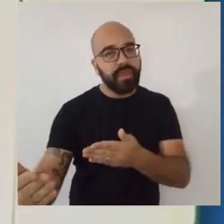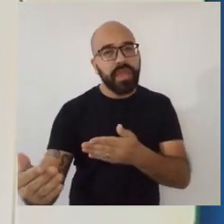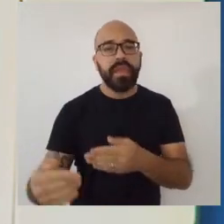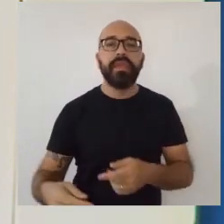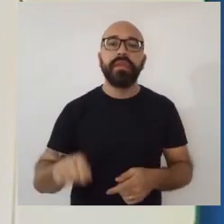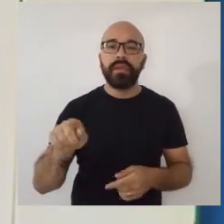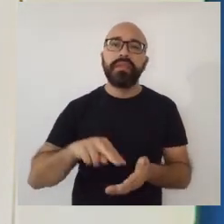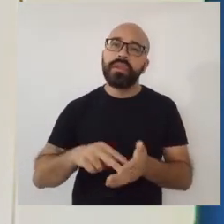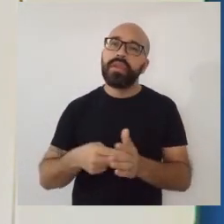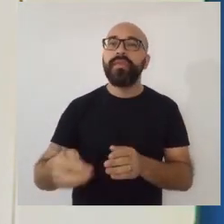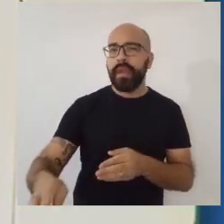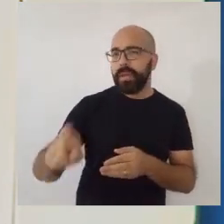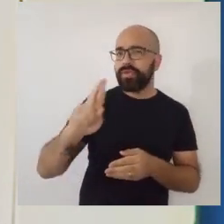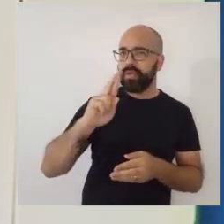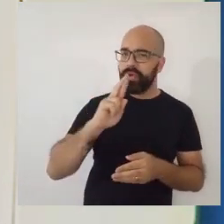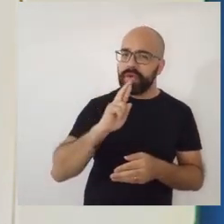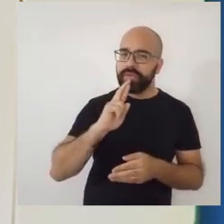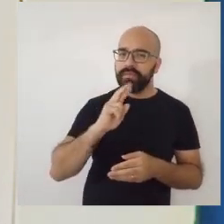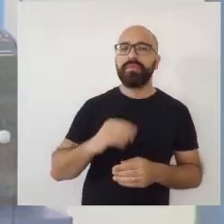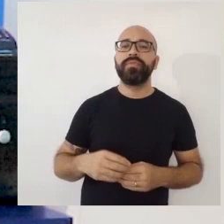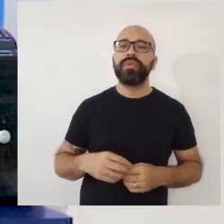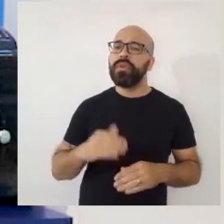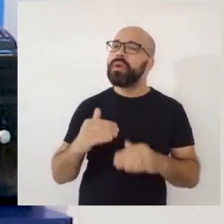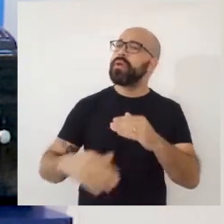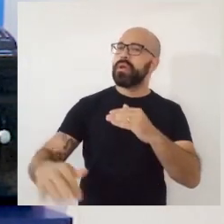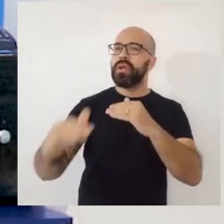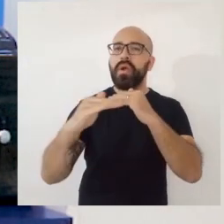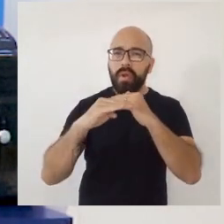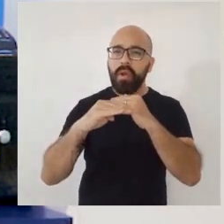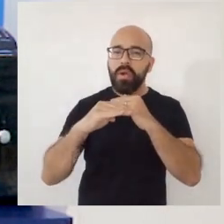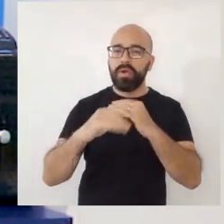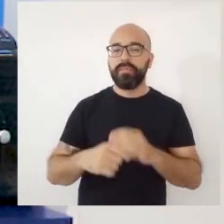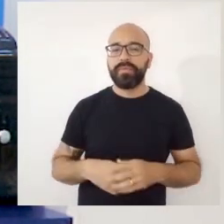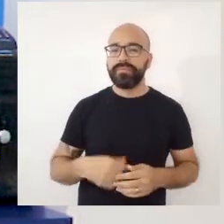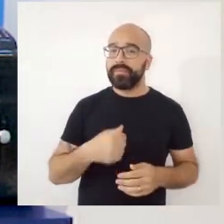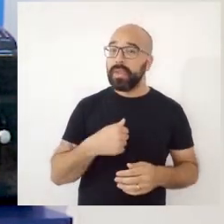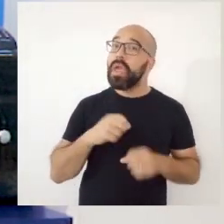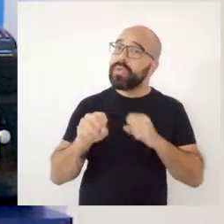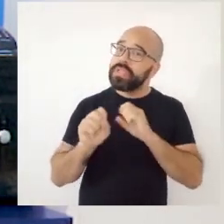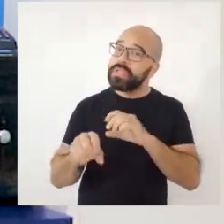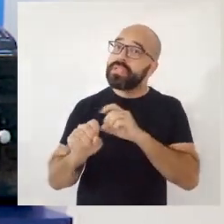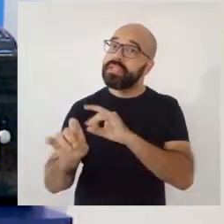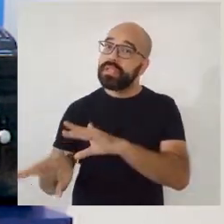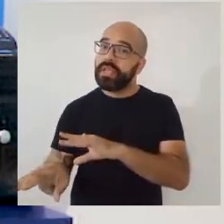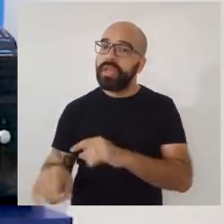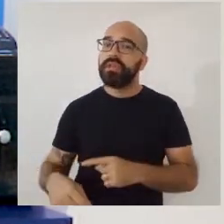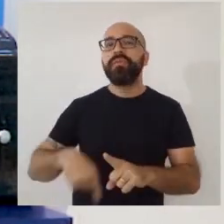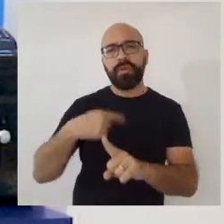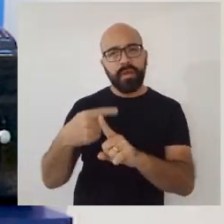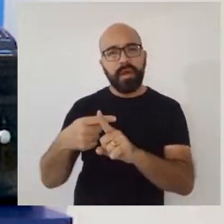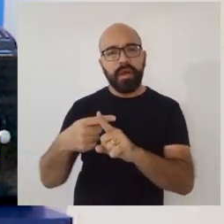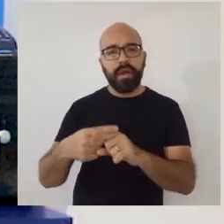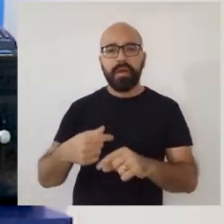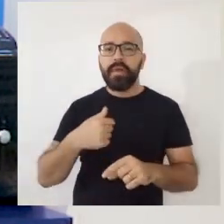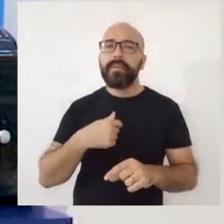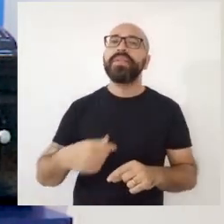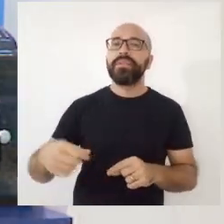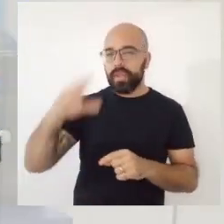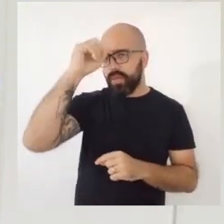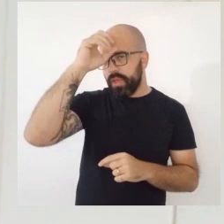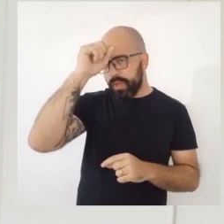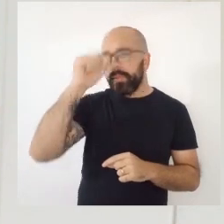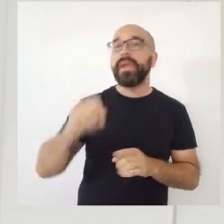Você responde ali na mesma altura. Poder ensinar e aprender ao mesmo tempo, né? Acho que é você ser